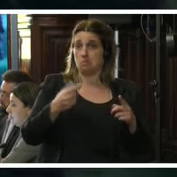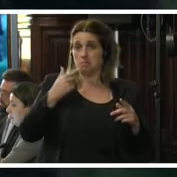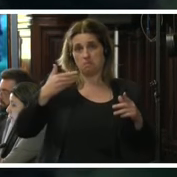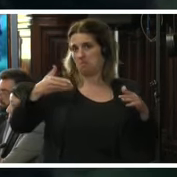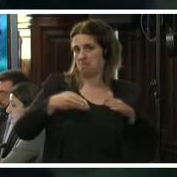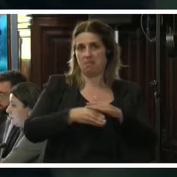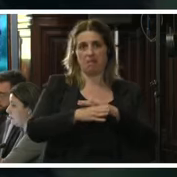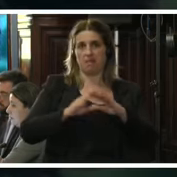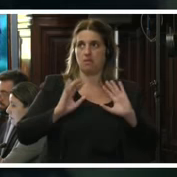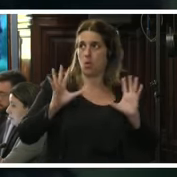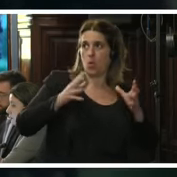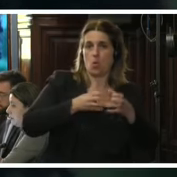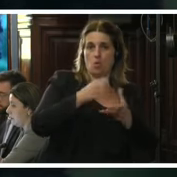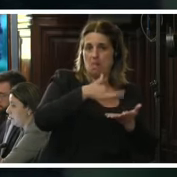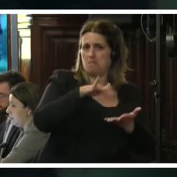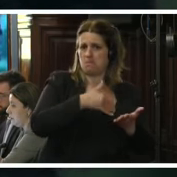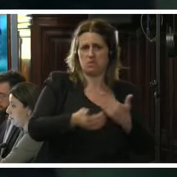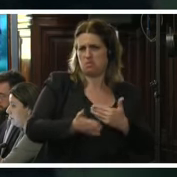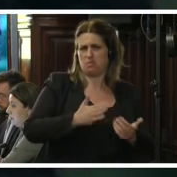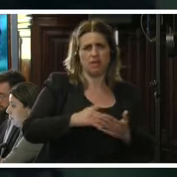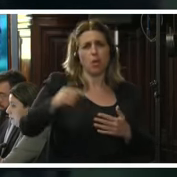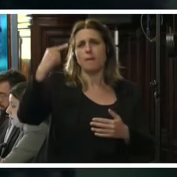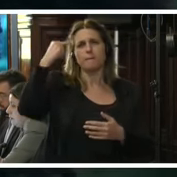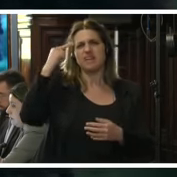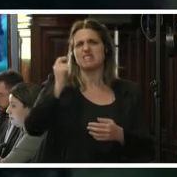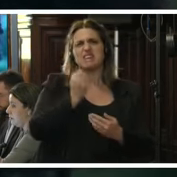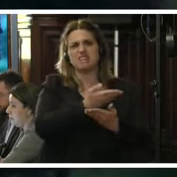não pensam que quem é de bem e quem não é.